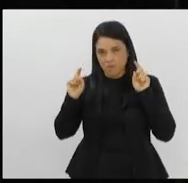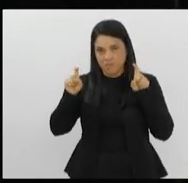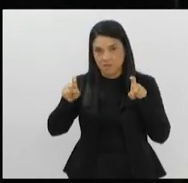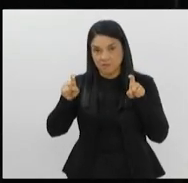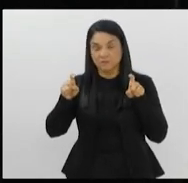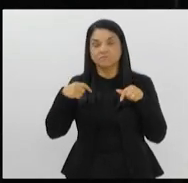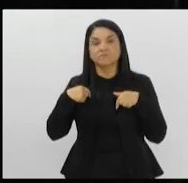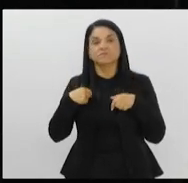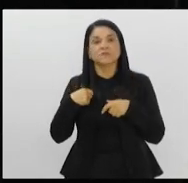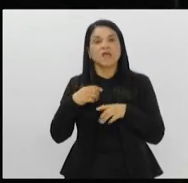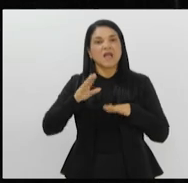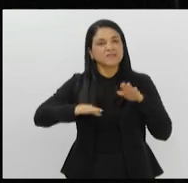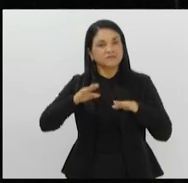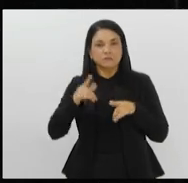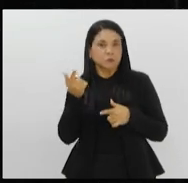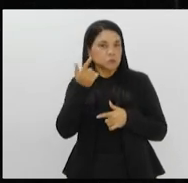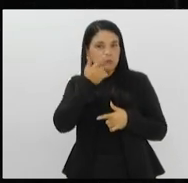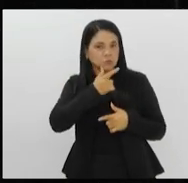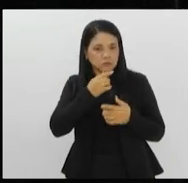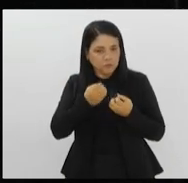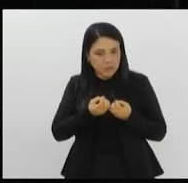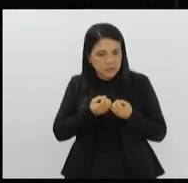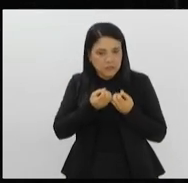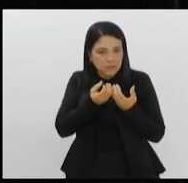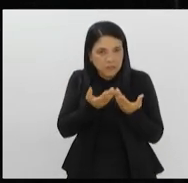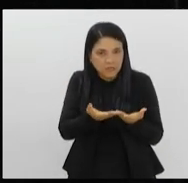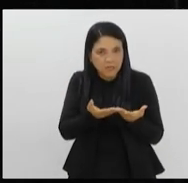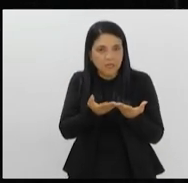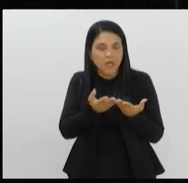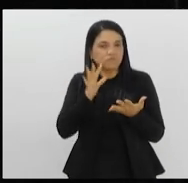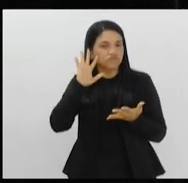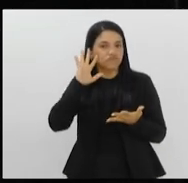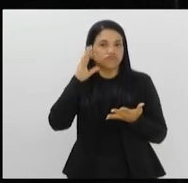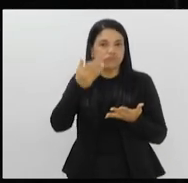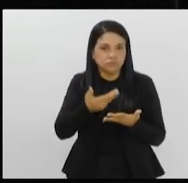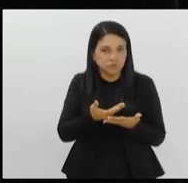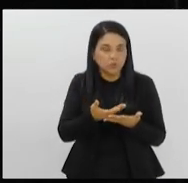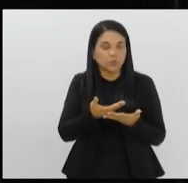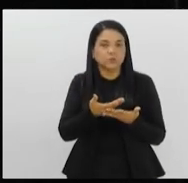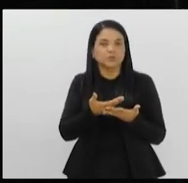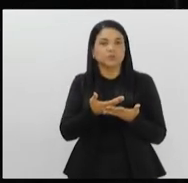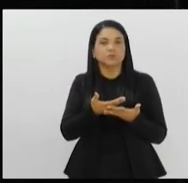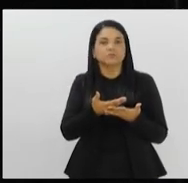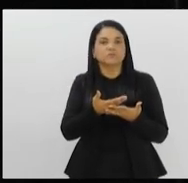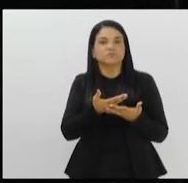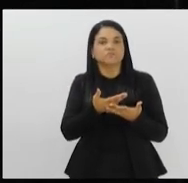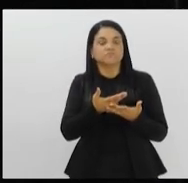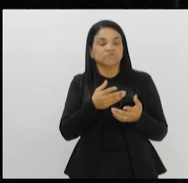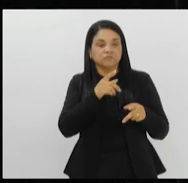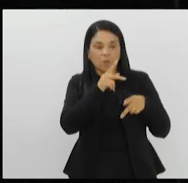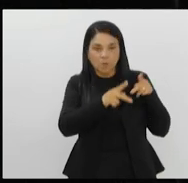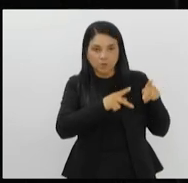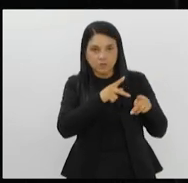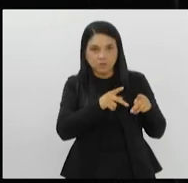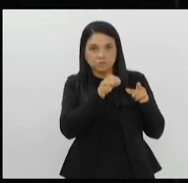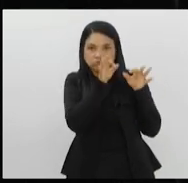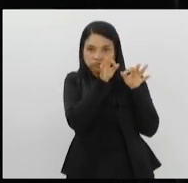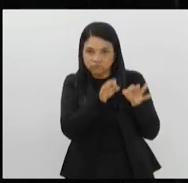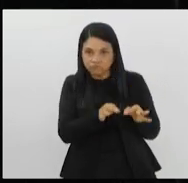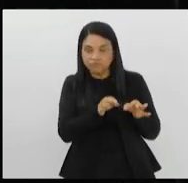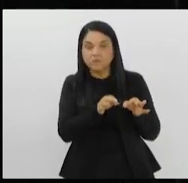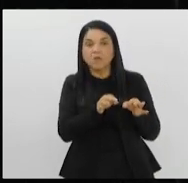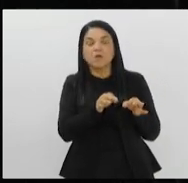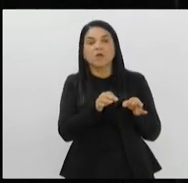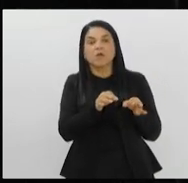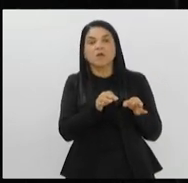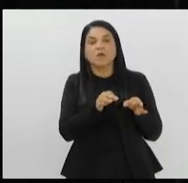nós não conseguimos entregar as necessidades dos senhores, das senhoras, com a celeridade devida, não é,